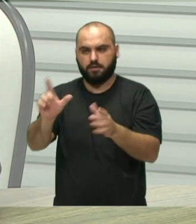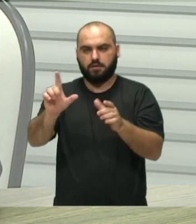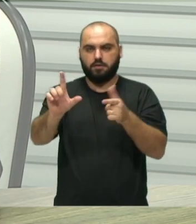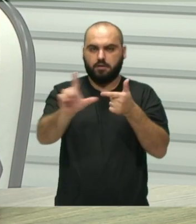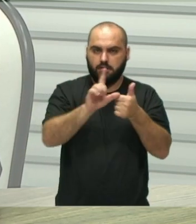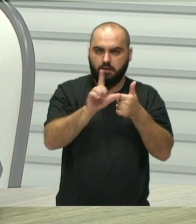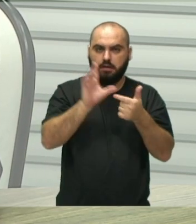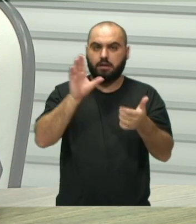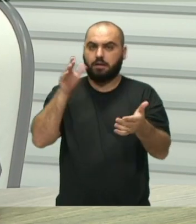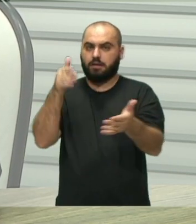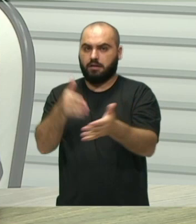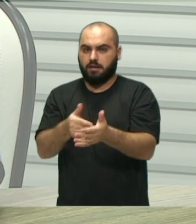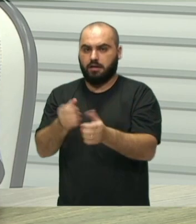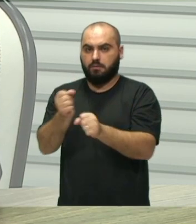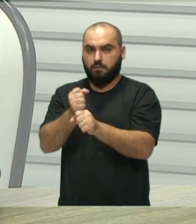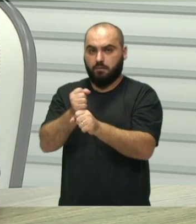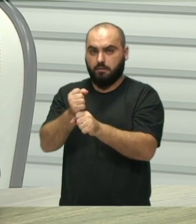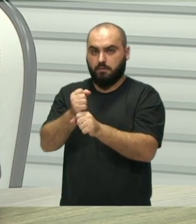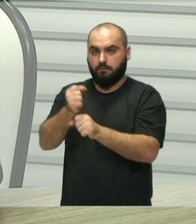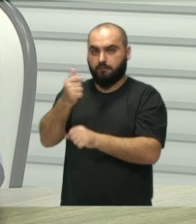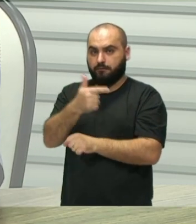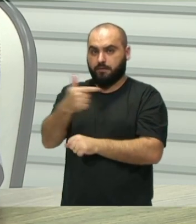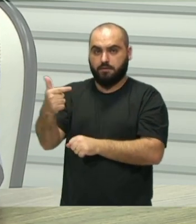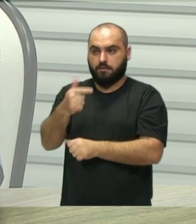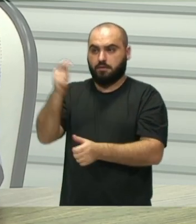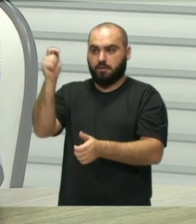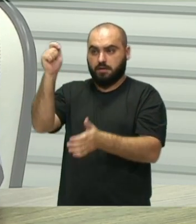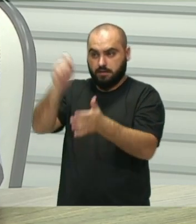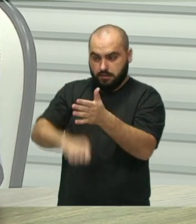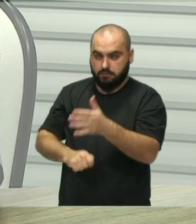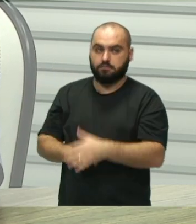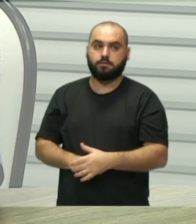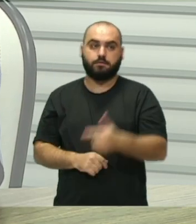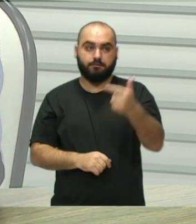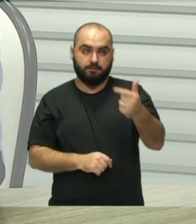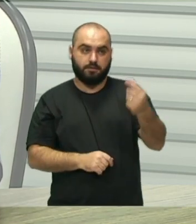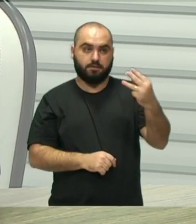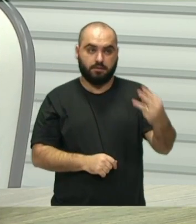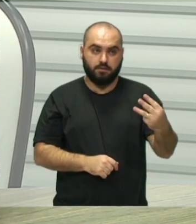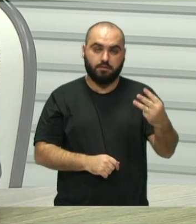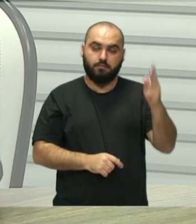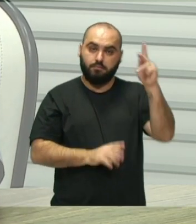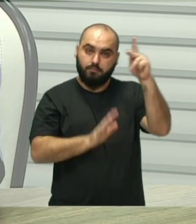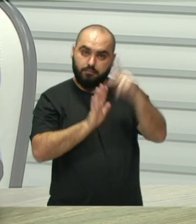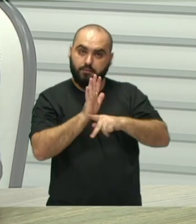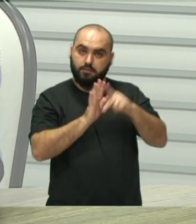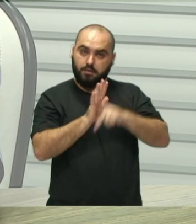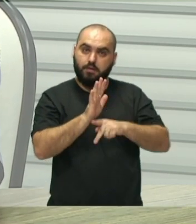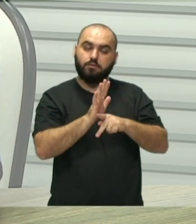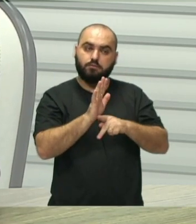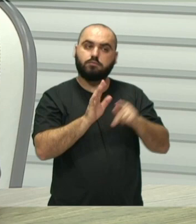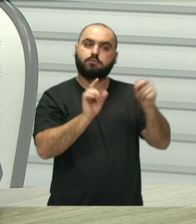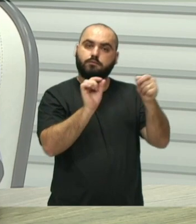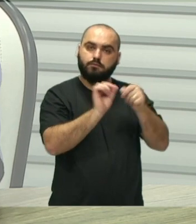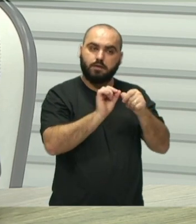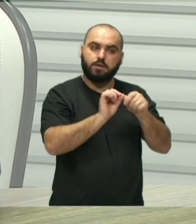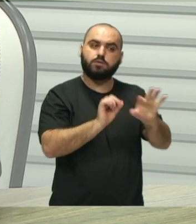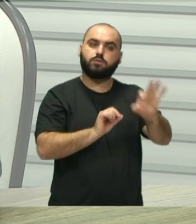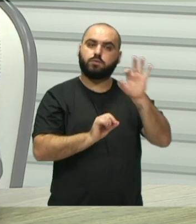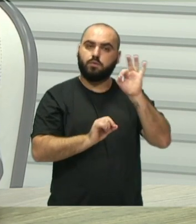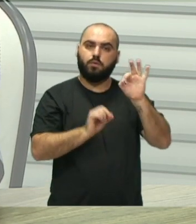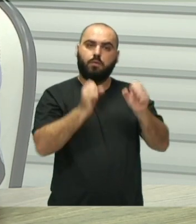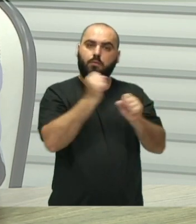até a assinatura em 2022. Em 2023, nós realizamos os projetos executivos definitivos